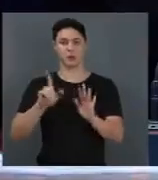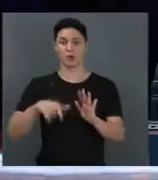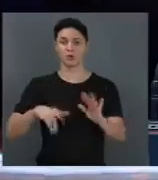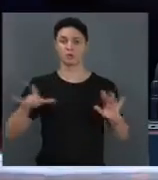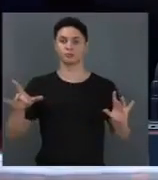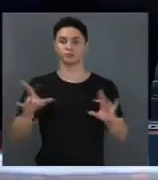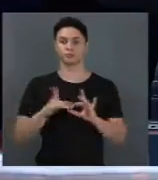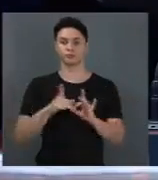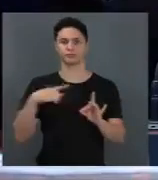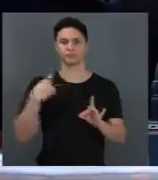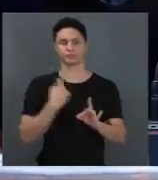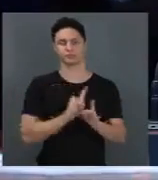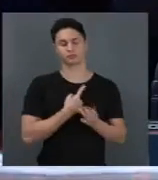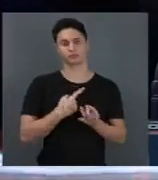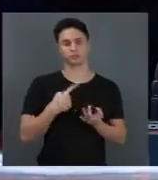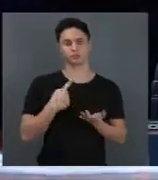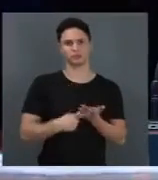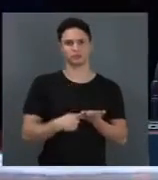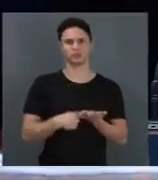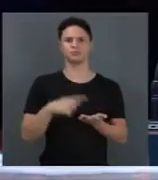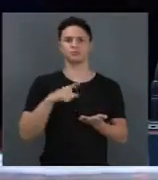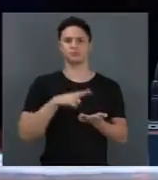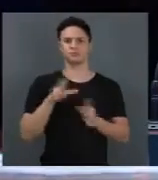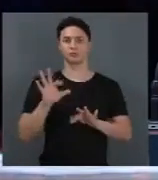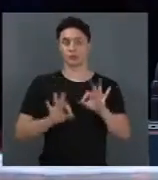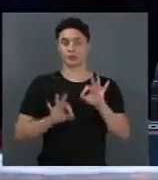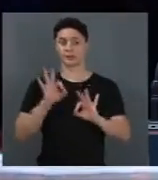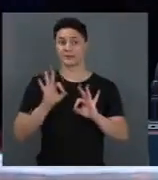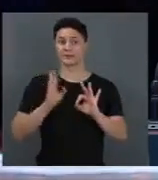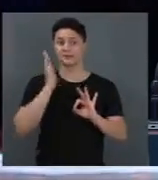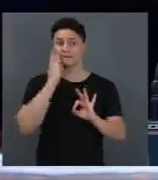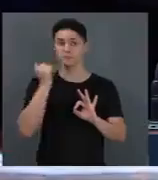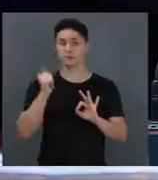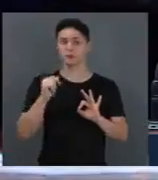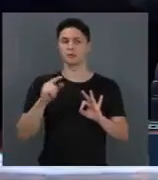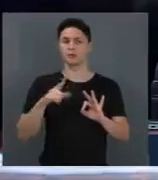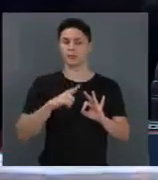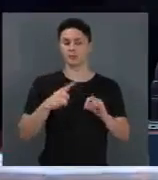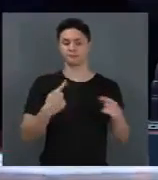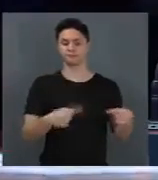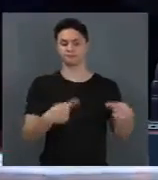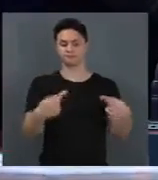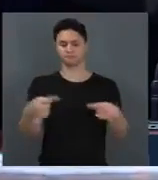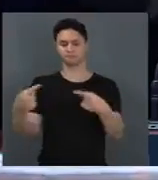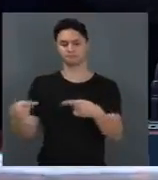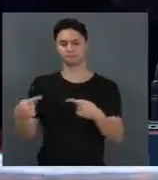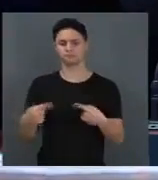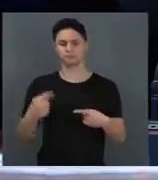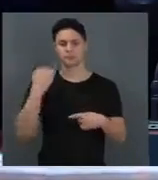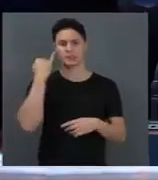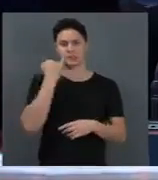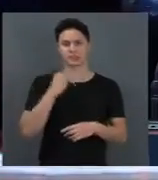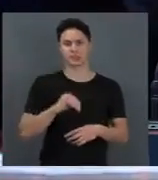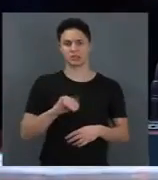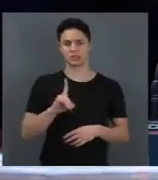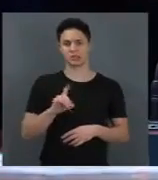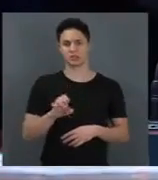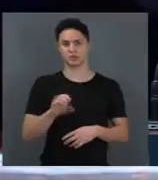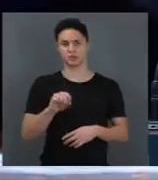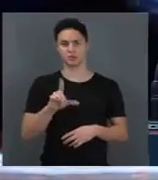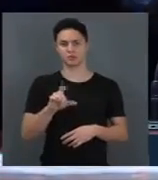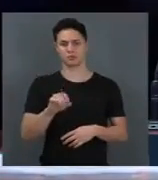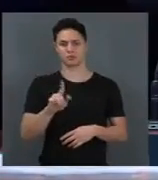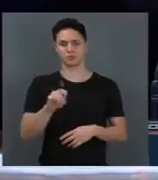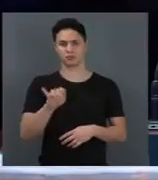um pacto, né? Deixar as questões de disputa ideológica ou política de lado e